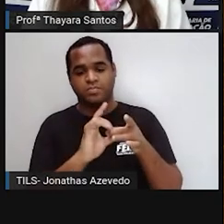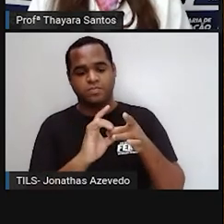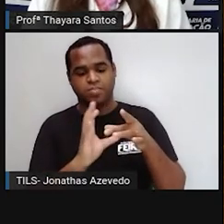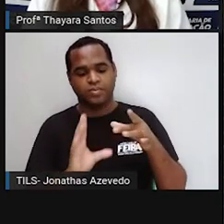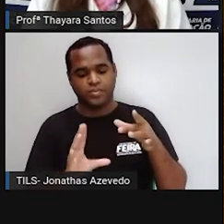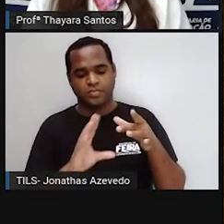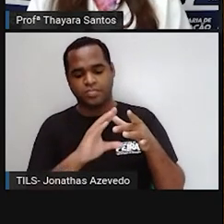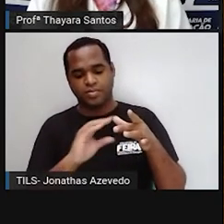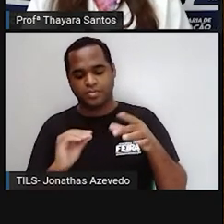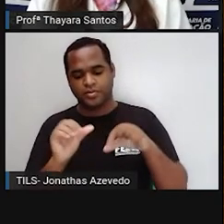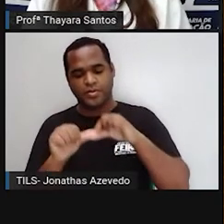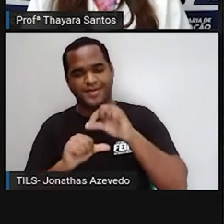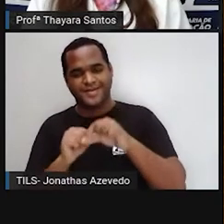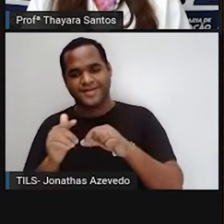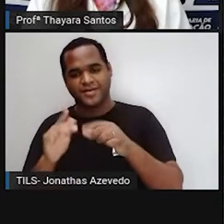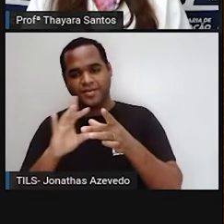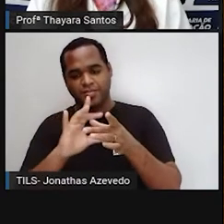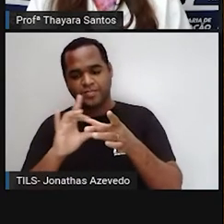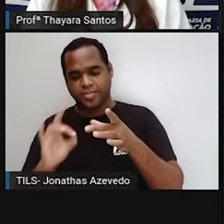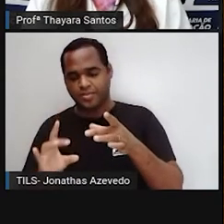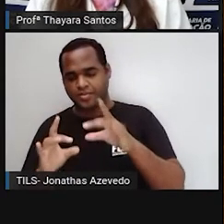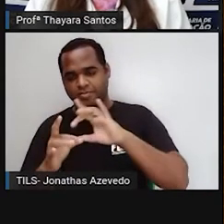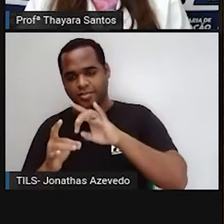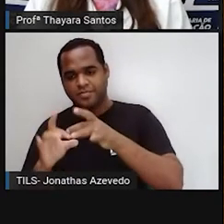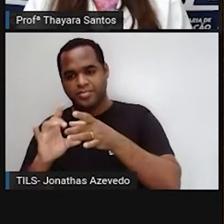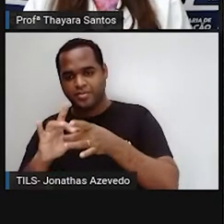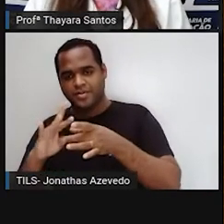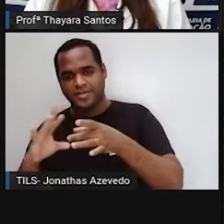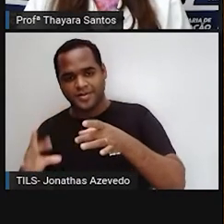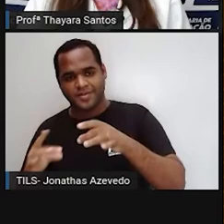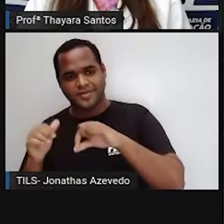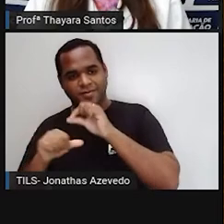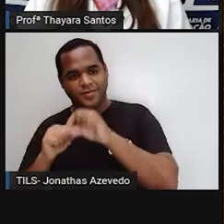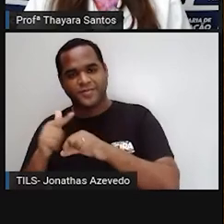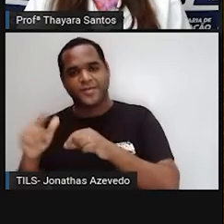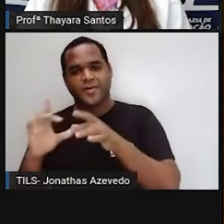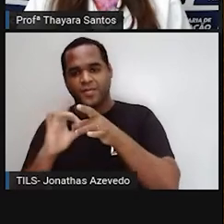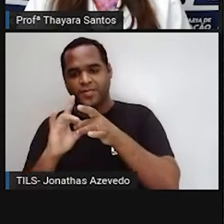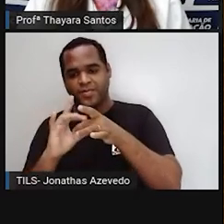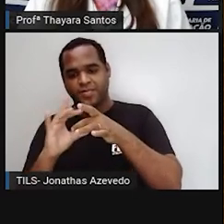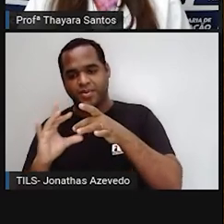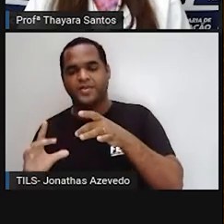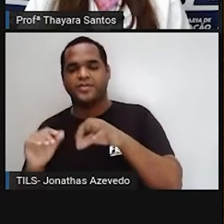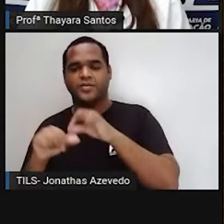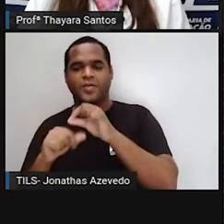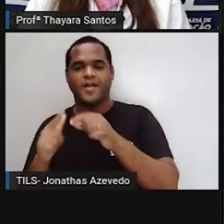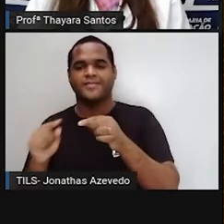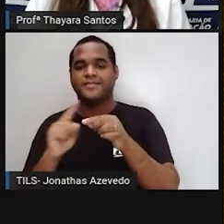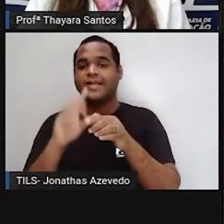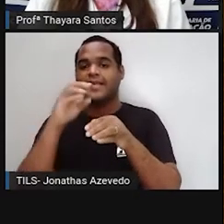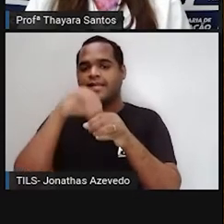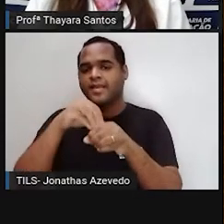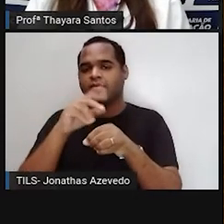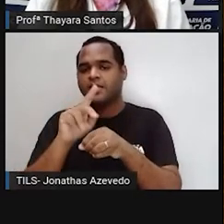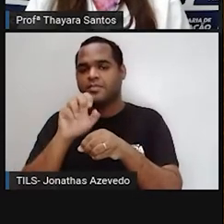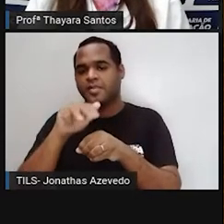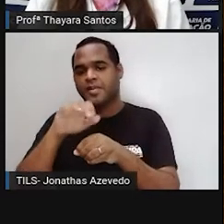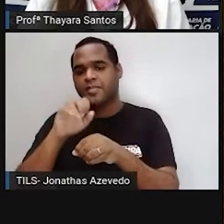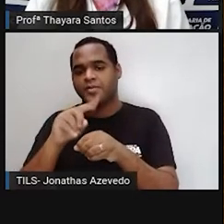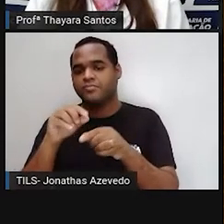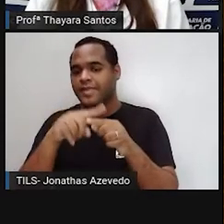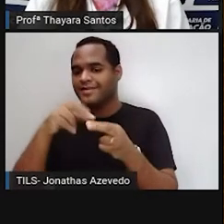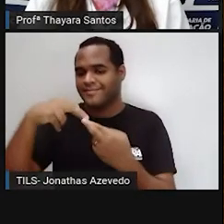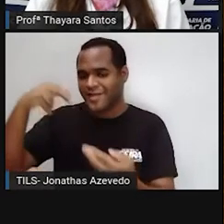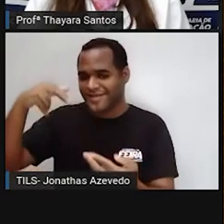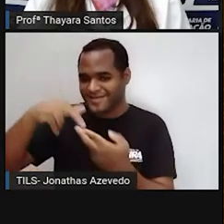material genético, como vocês estão vendo aqui nesse esqueminha. Então, essa bactéria tem um plasmídio que carrega o material genético e ela